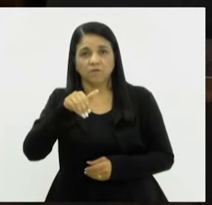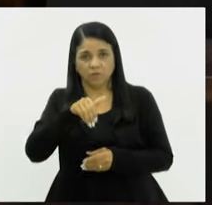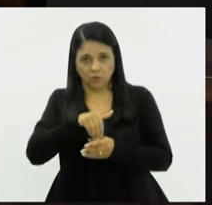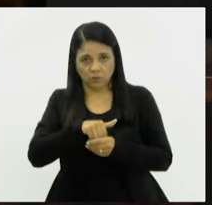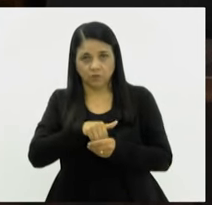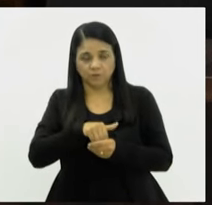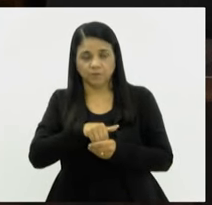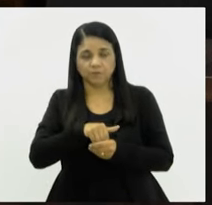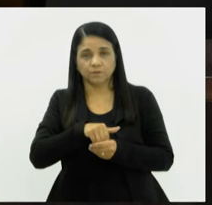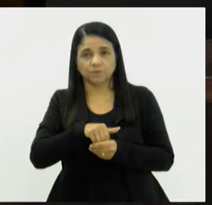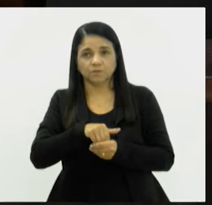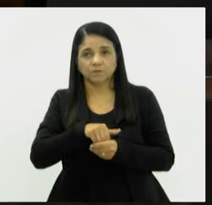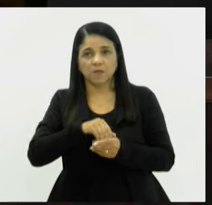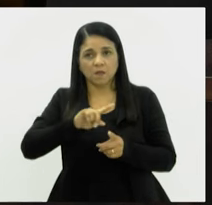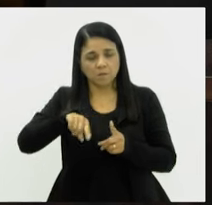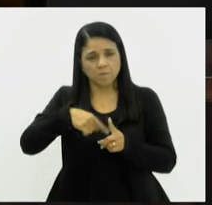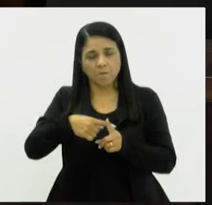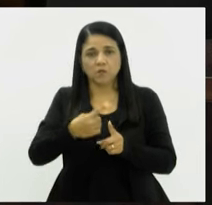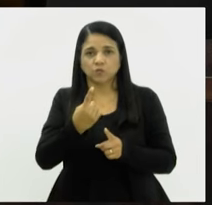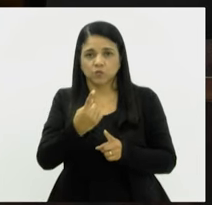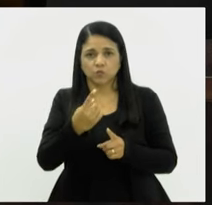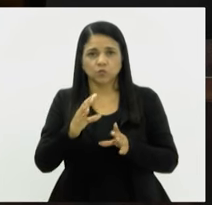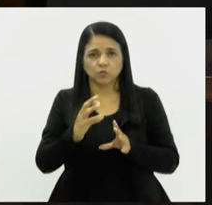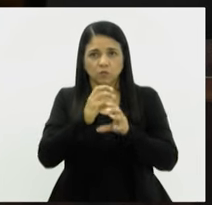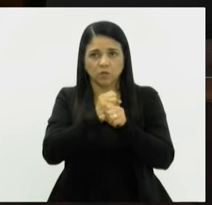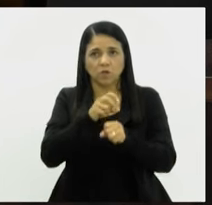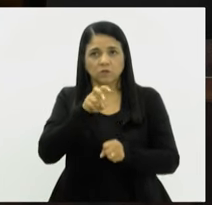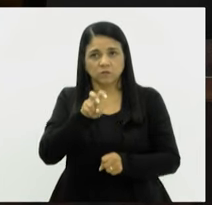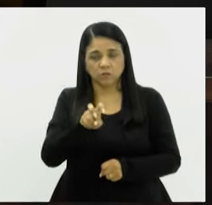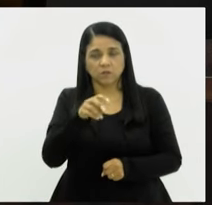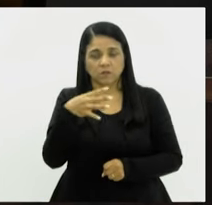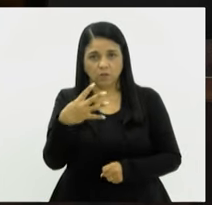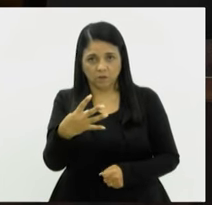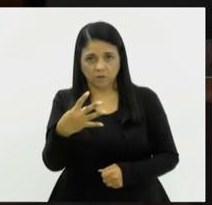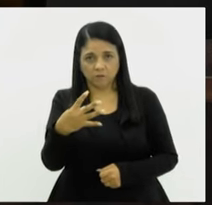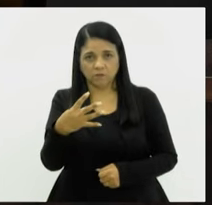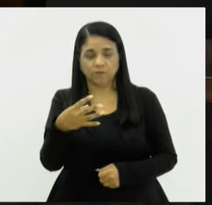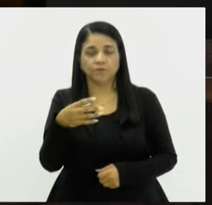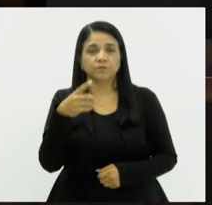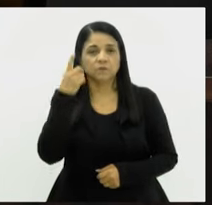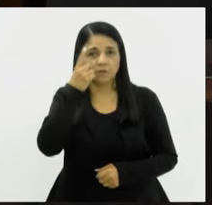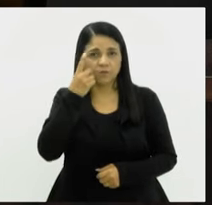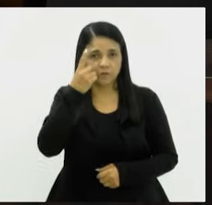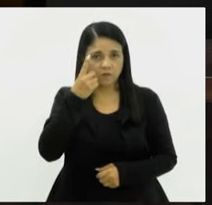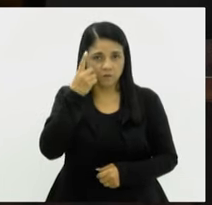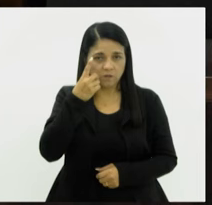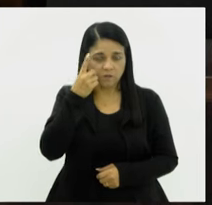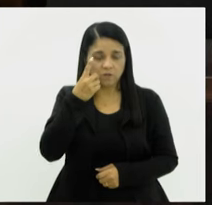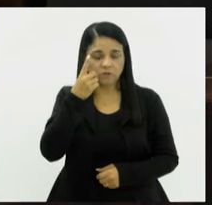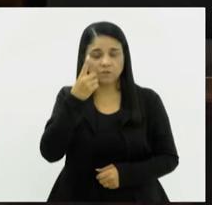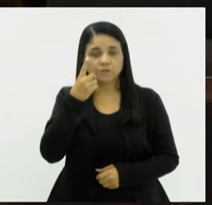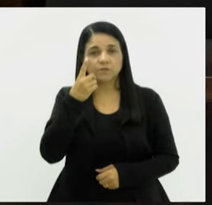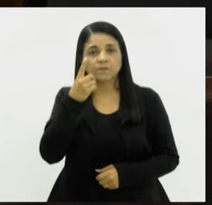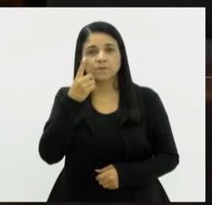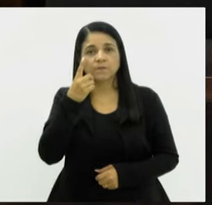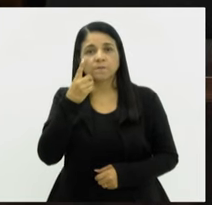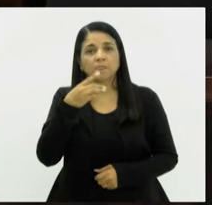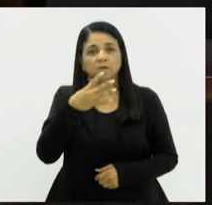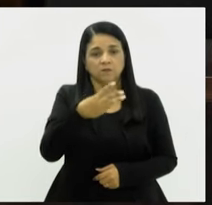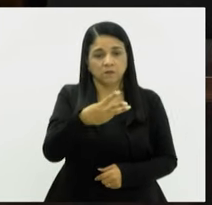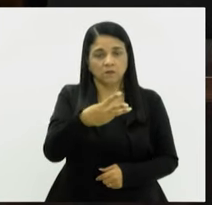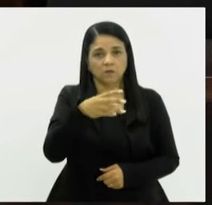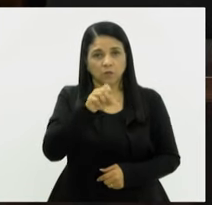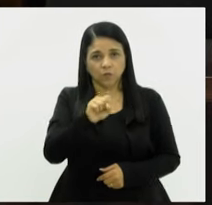Na verdade, entrou mais um voto, então o voto total, 54 deputadas e deputados votantes, 38